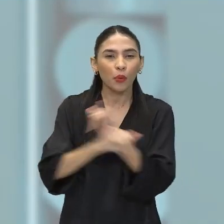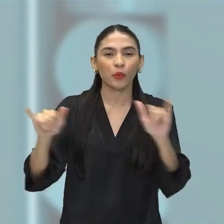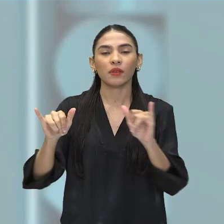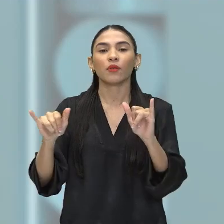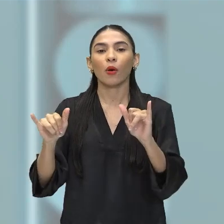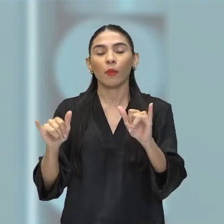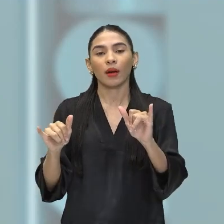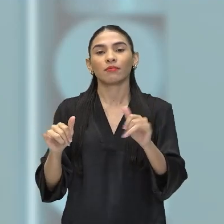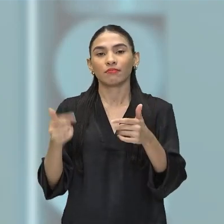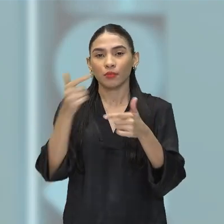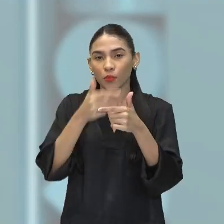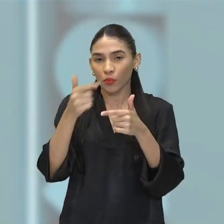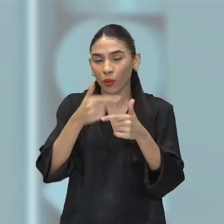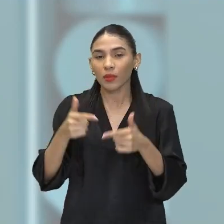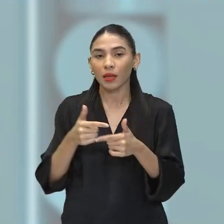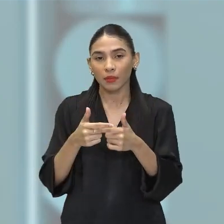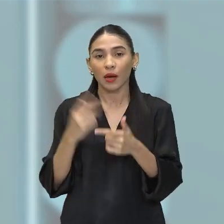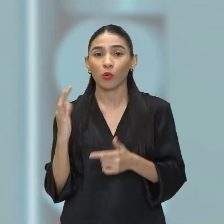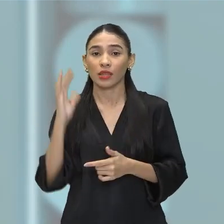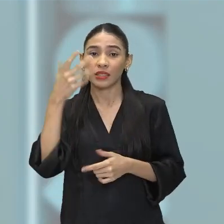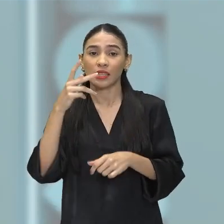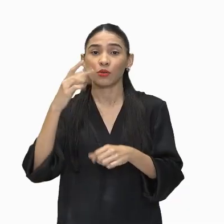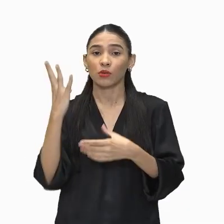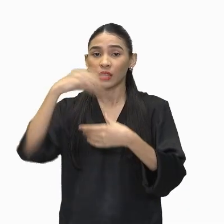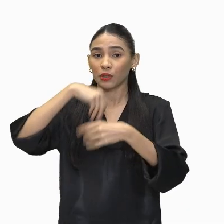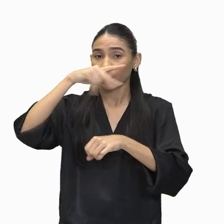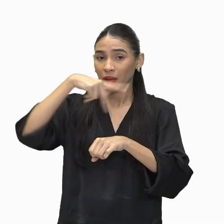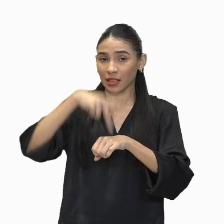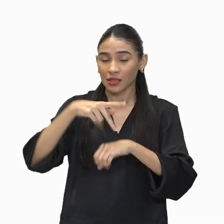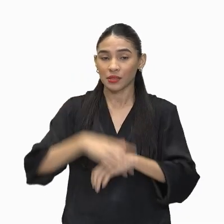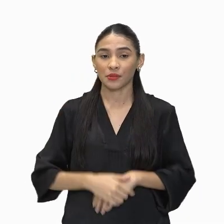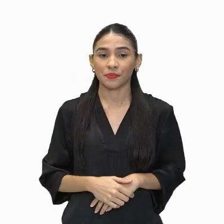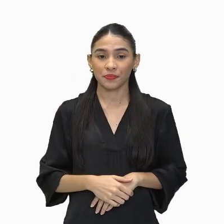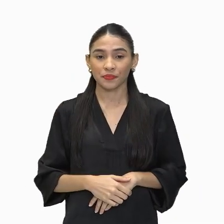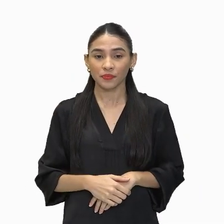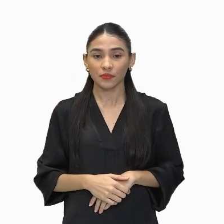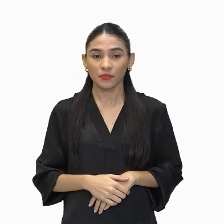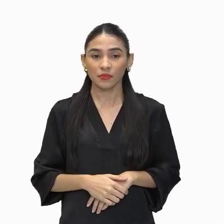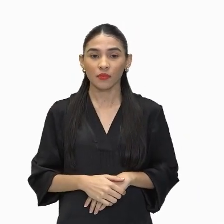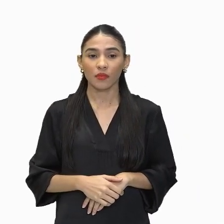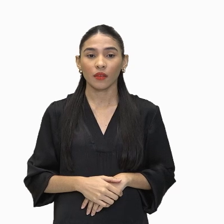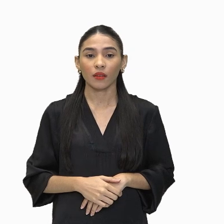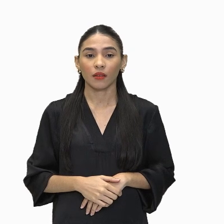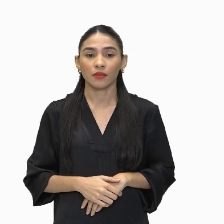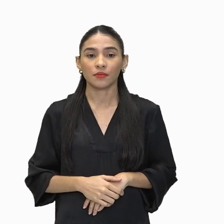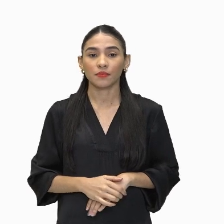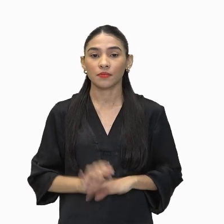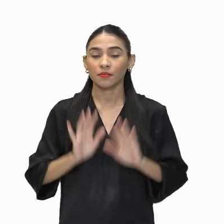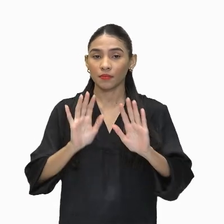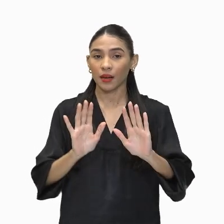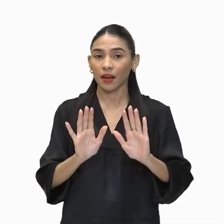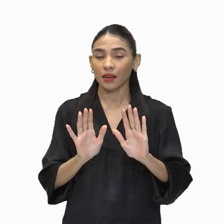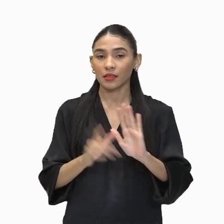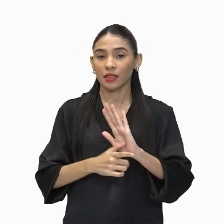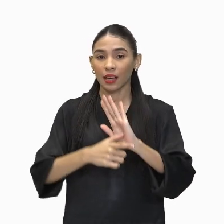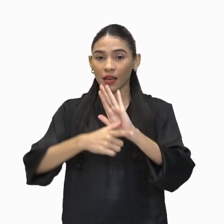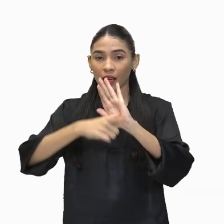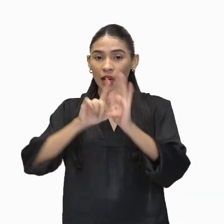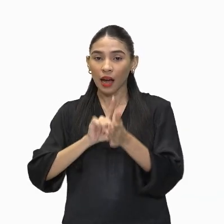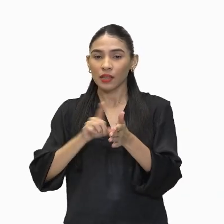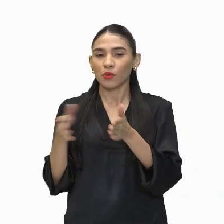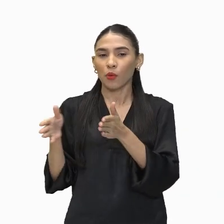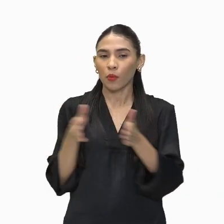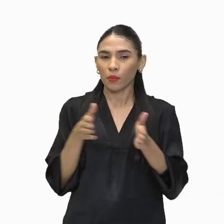essa problemática no país. Continuando no nosso texto, olha só. Mas, antes de chegar no que seria seu período